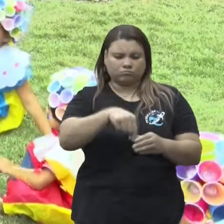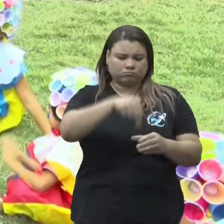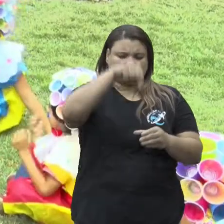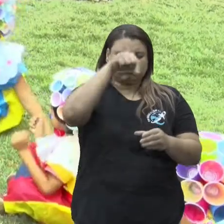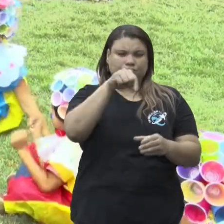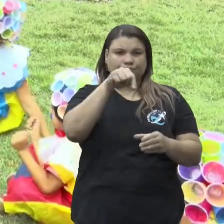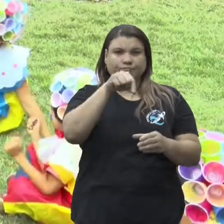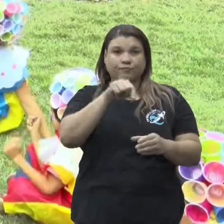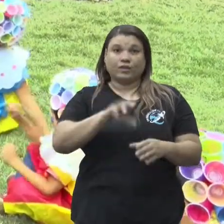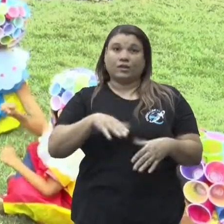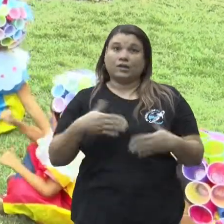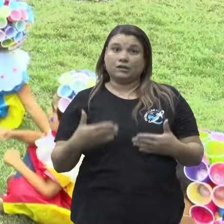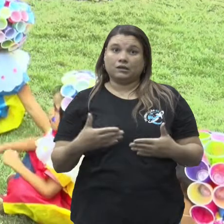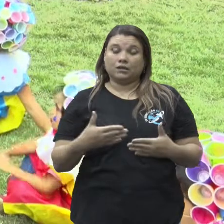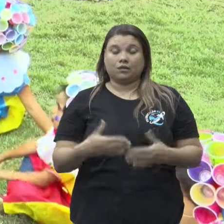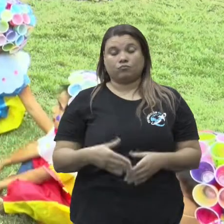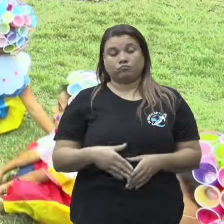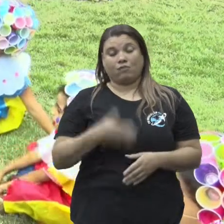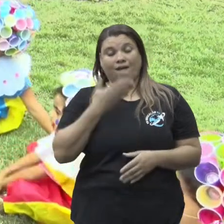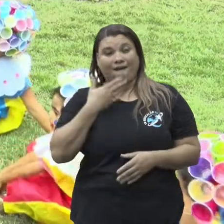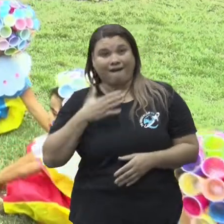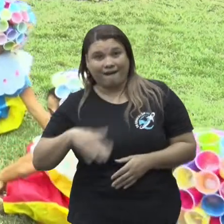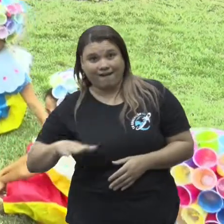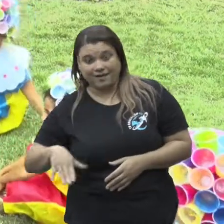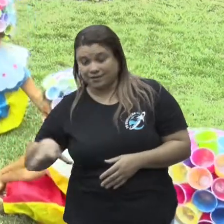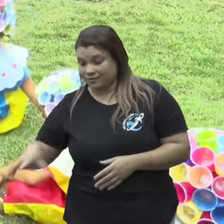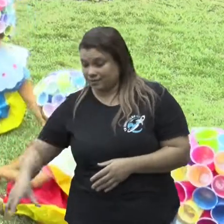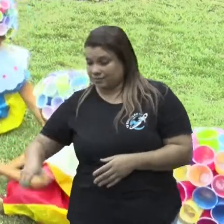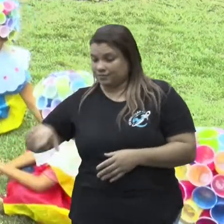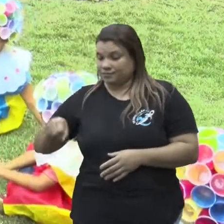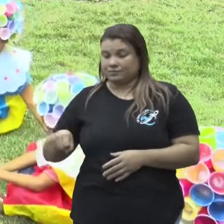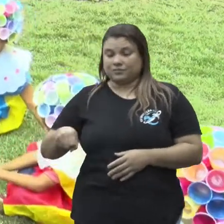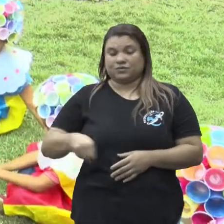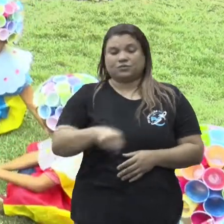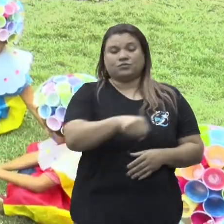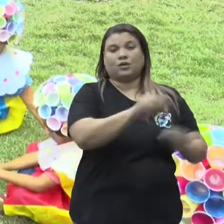família, ela vai ler a história, preencher